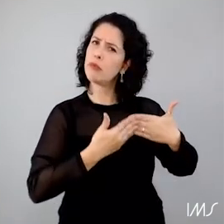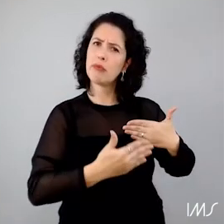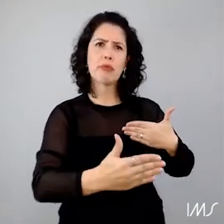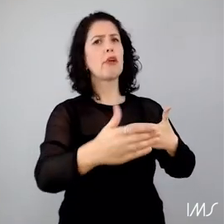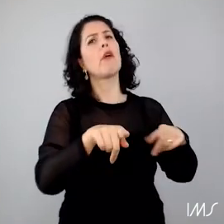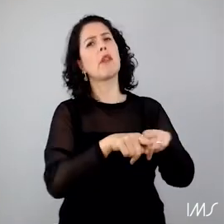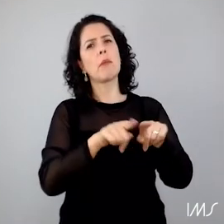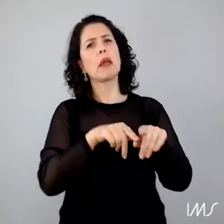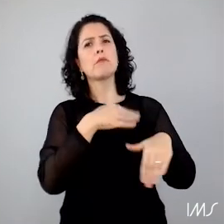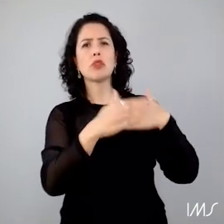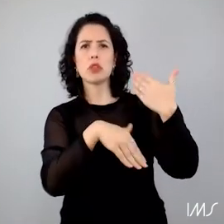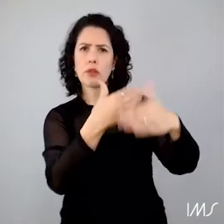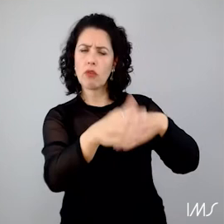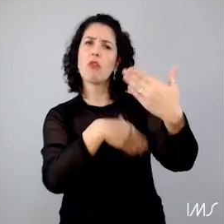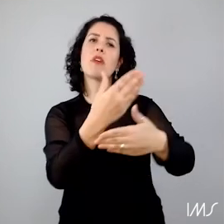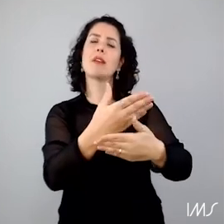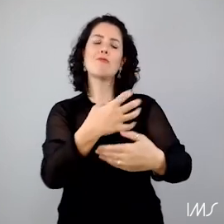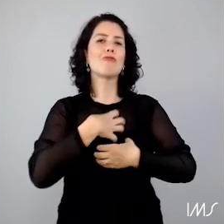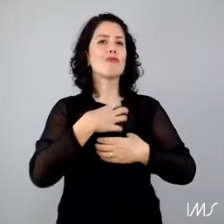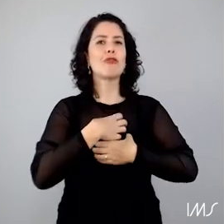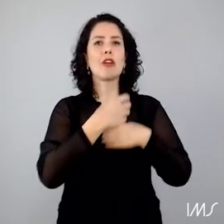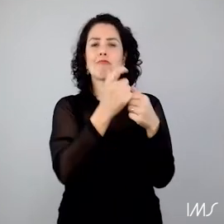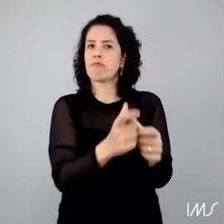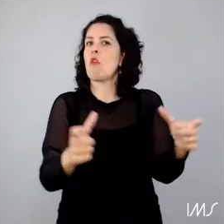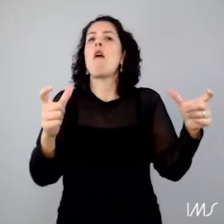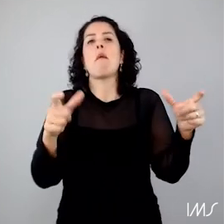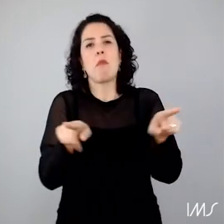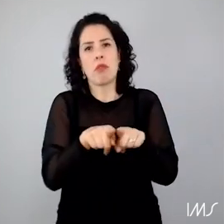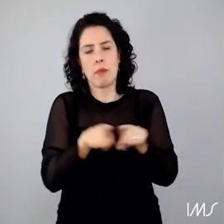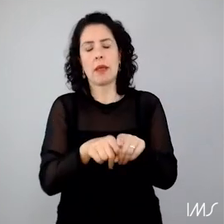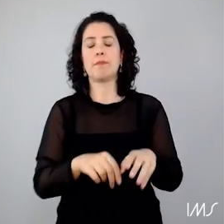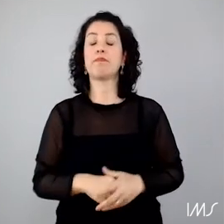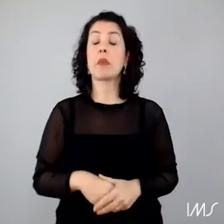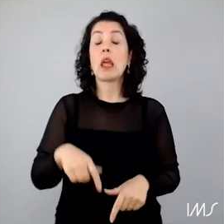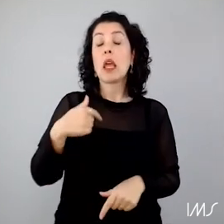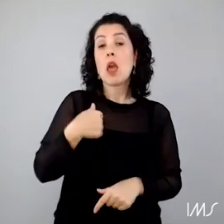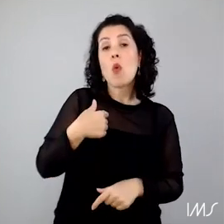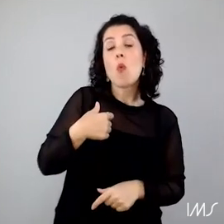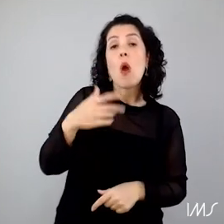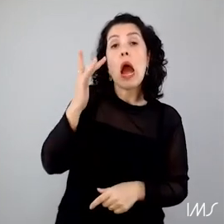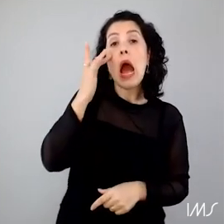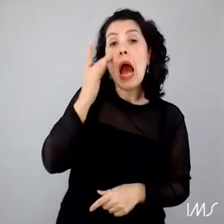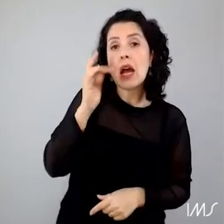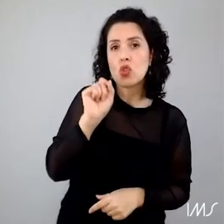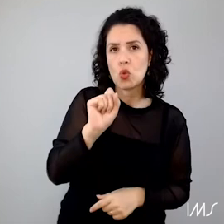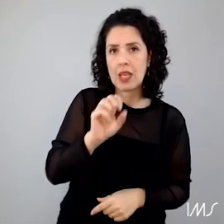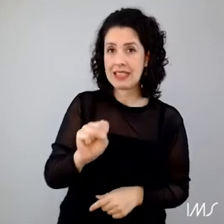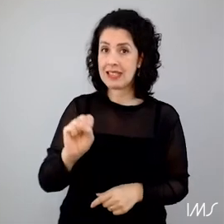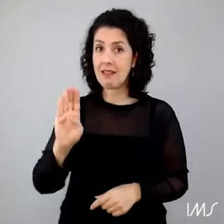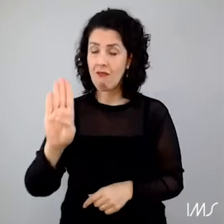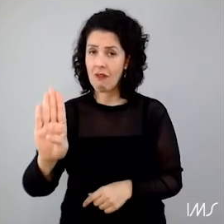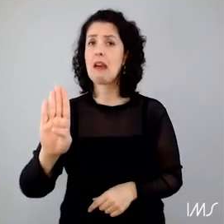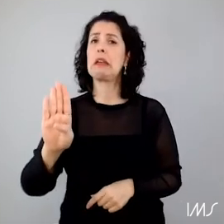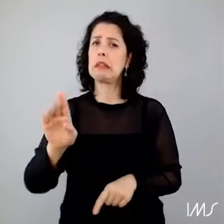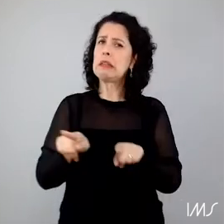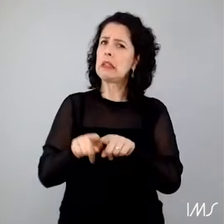Então, eu acho que a Stefania se colocou todos esses desafios num intervalo muito curto. Eu acho que é sempre uma